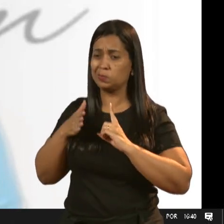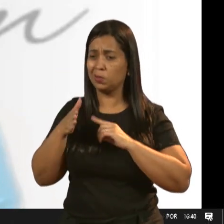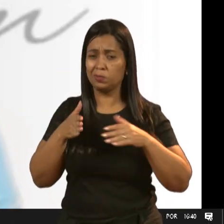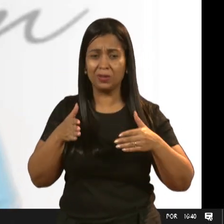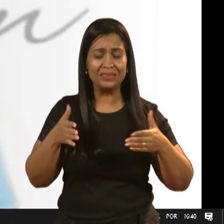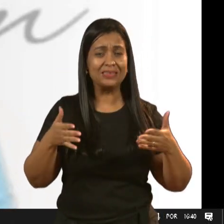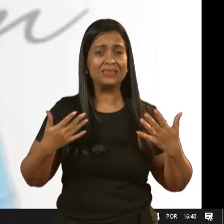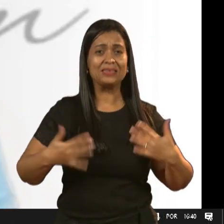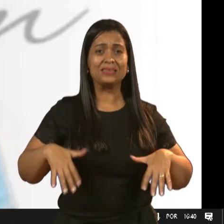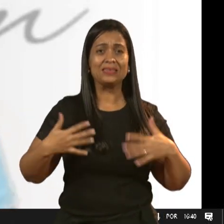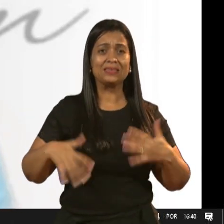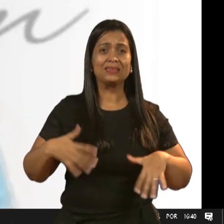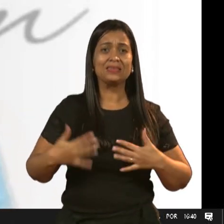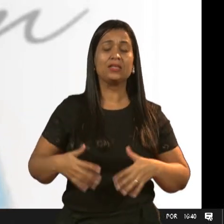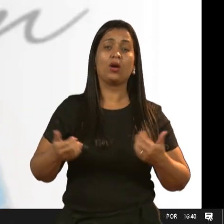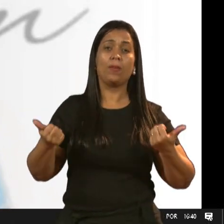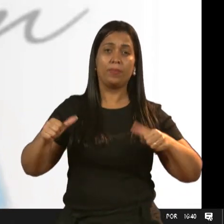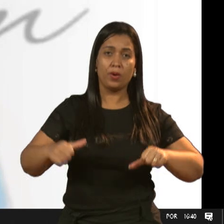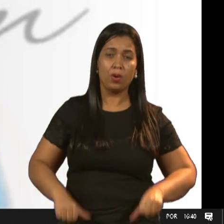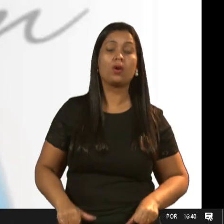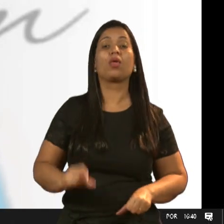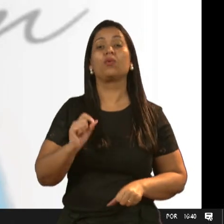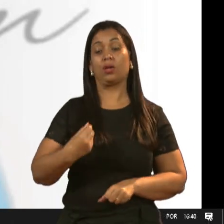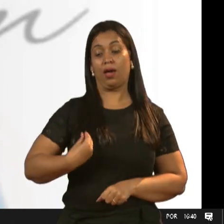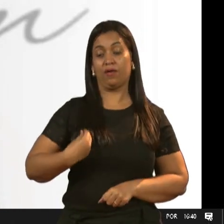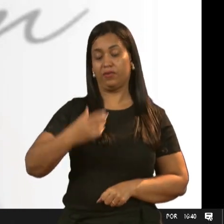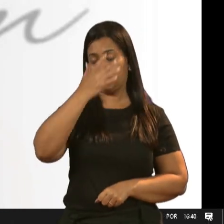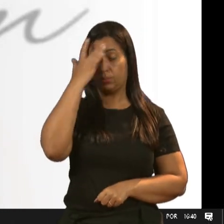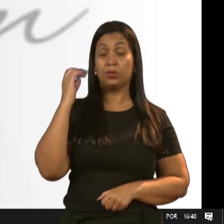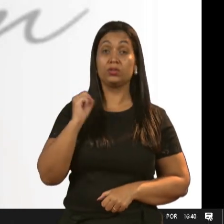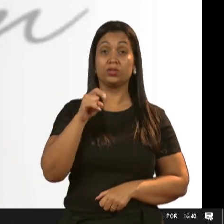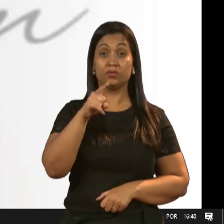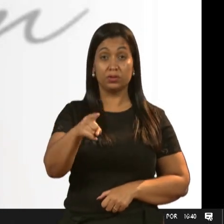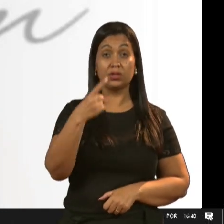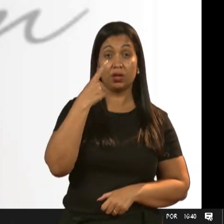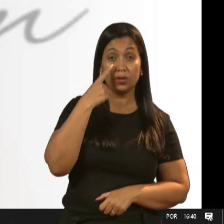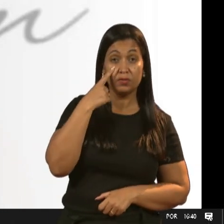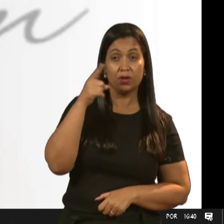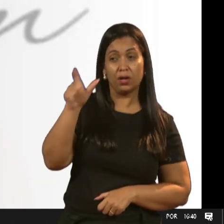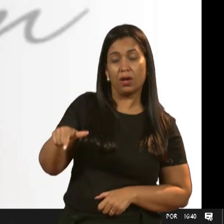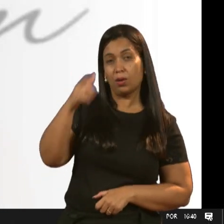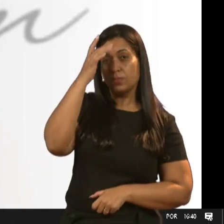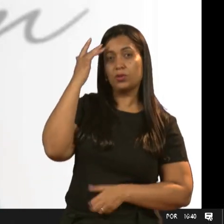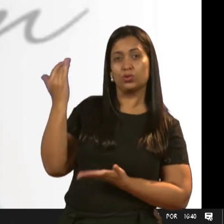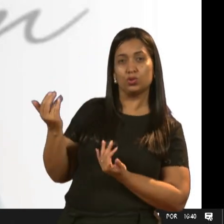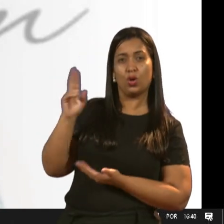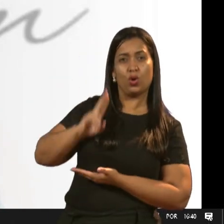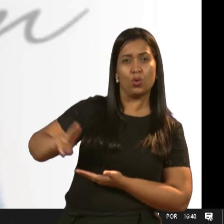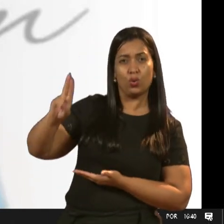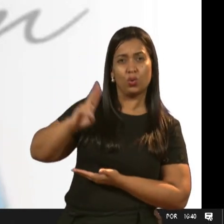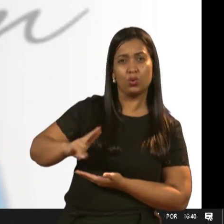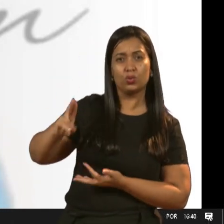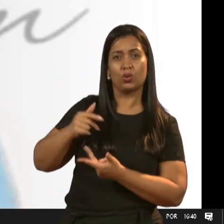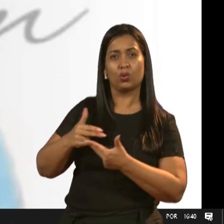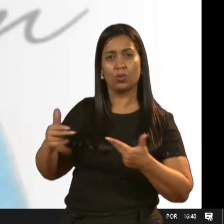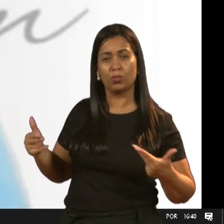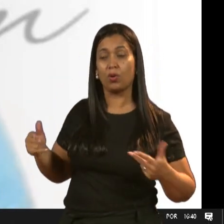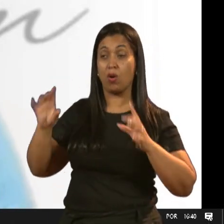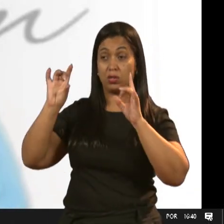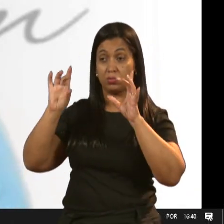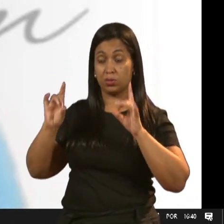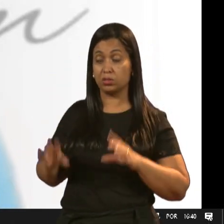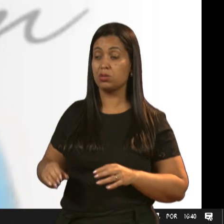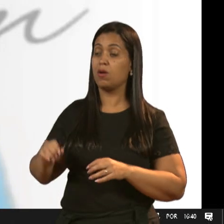a condição clínica de quem sofre com a doença. Se você vê um jovem utilizando de algum serviço prioritário, vaga